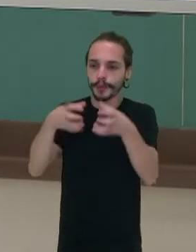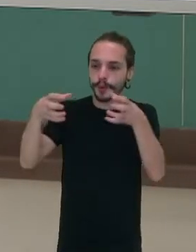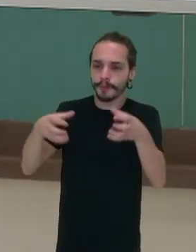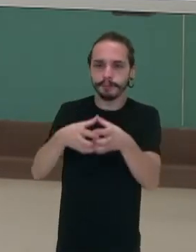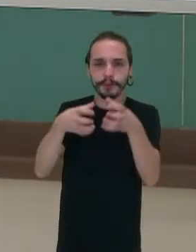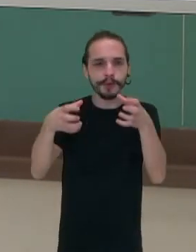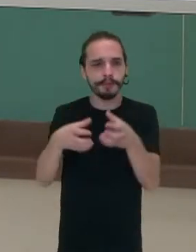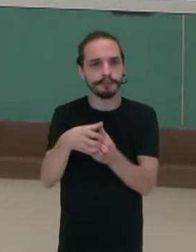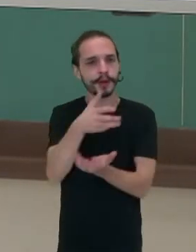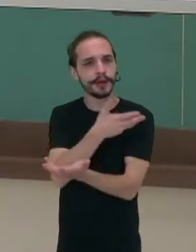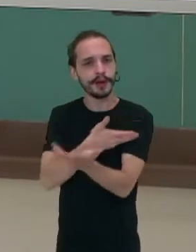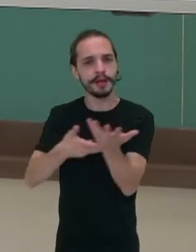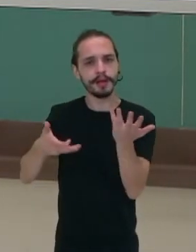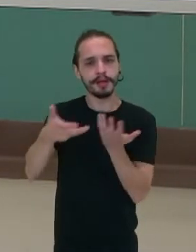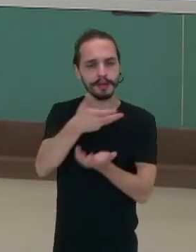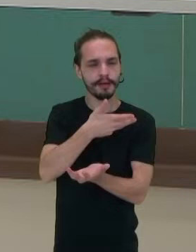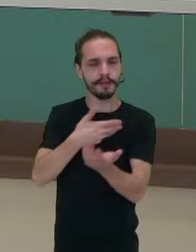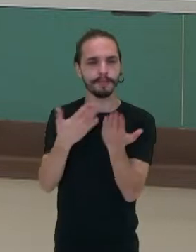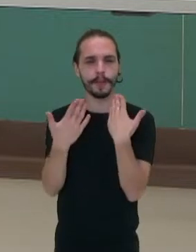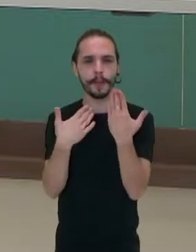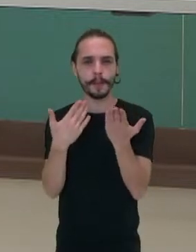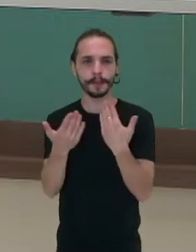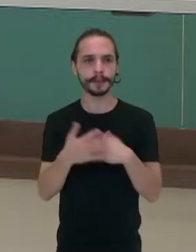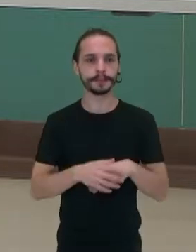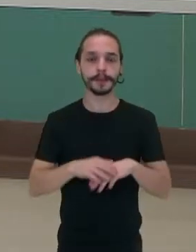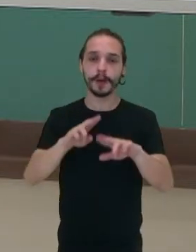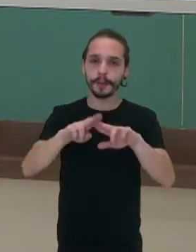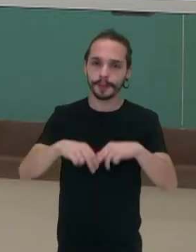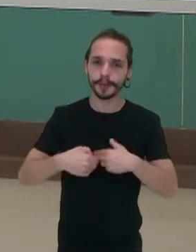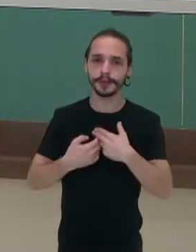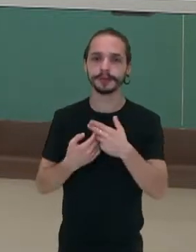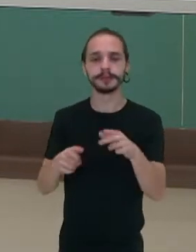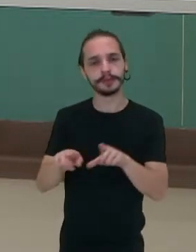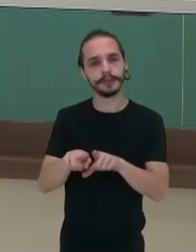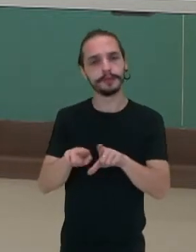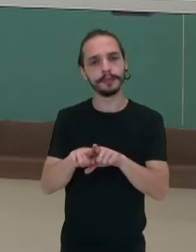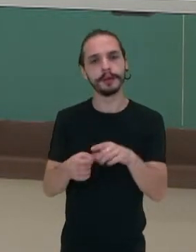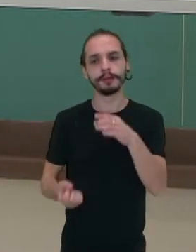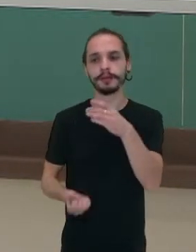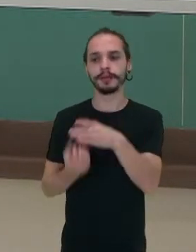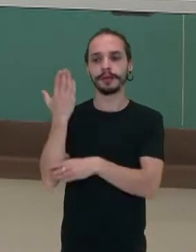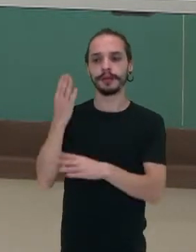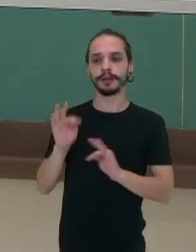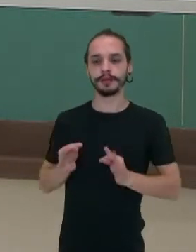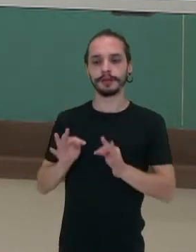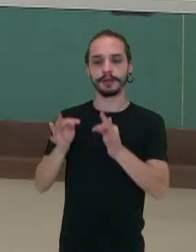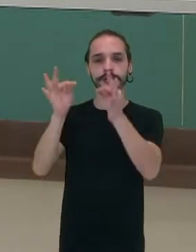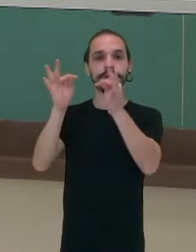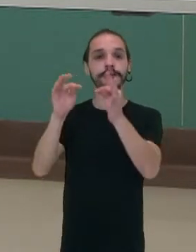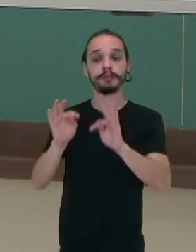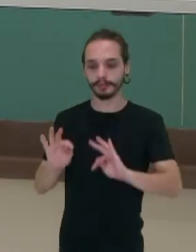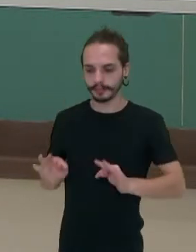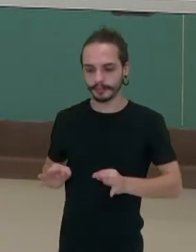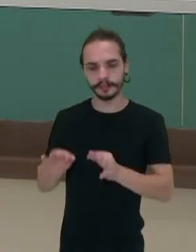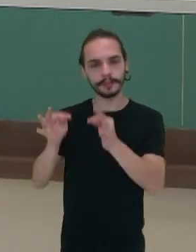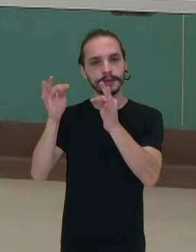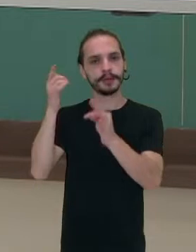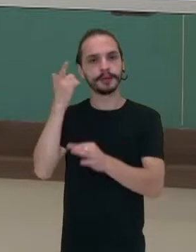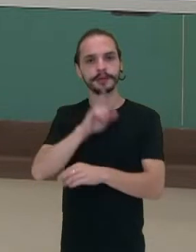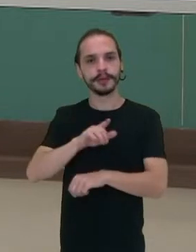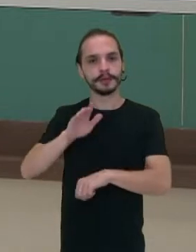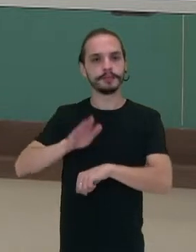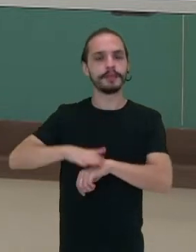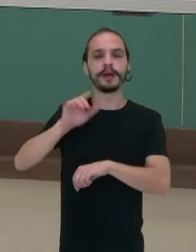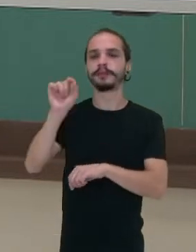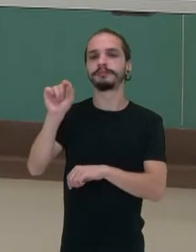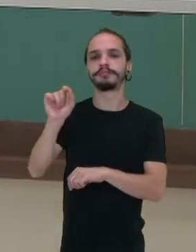essa liberdade de conversar. E com isso surge a tecnologia. E qual a tecnologia que vai começar a fazer mais ênfase dentro dessa